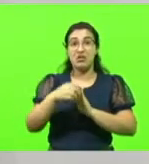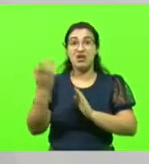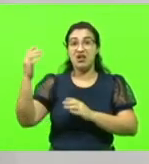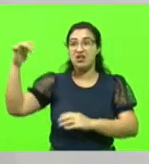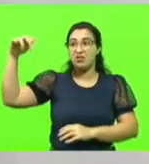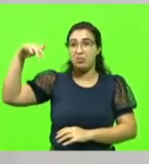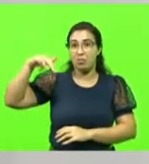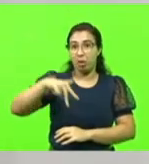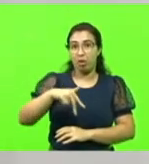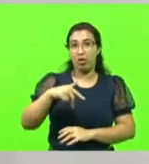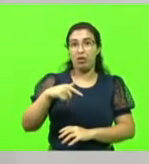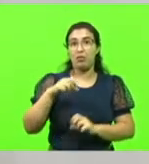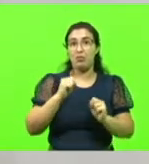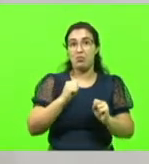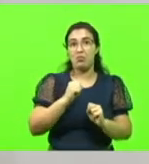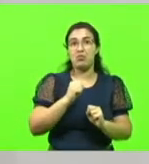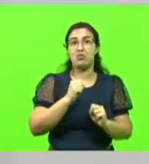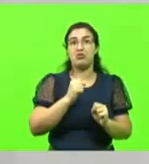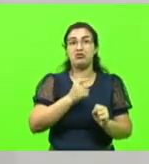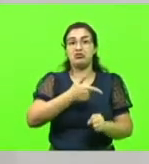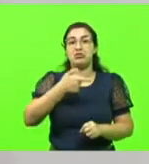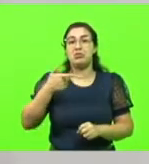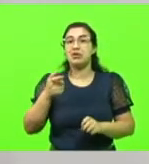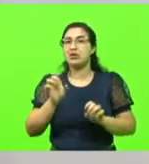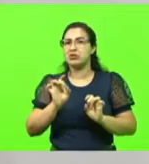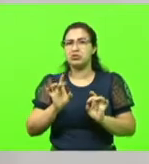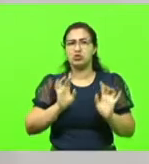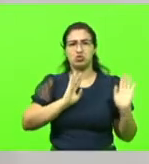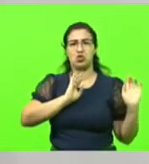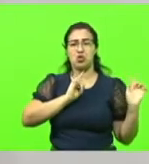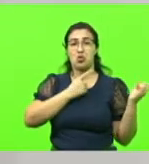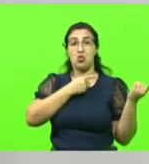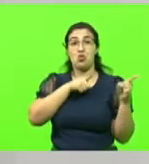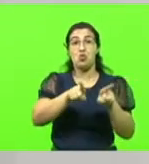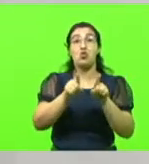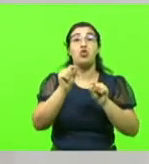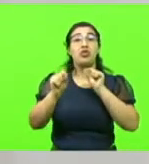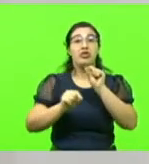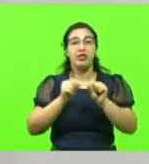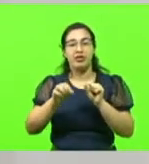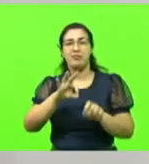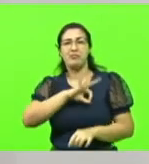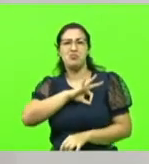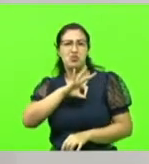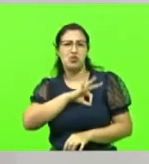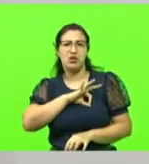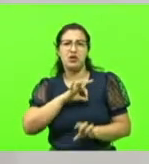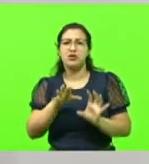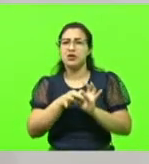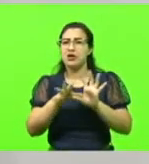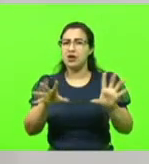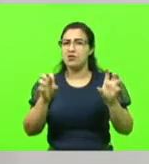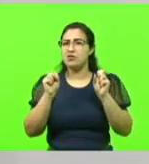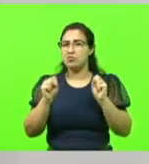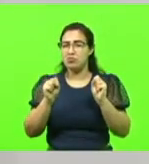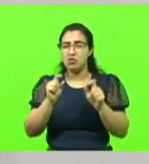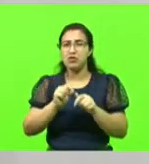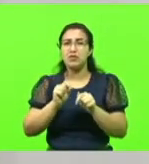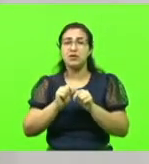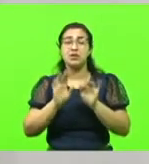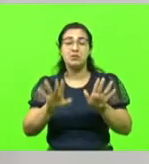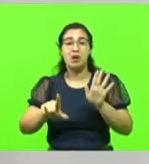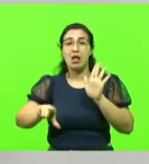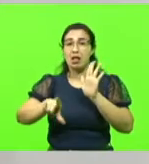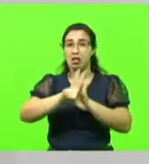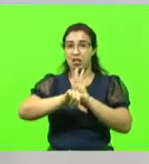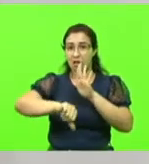deixar a lei do crime, vamos só criticar a polícia mesmo e a lei, né? Que aí nós temos liberdade para falar mal deles e ninguém vai nos fazer mal. Mas falar mal da lei do crime,